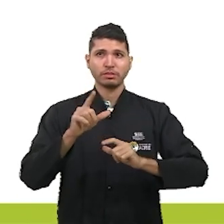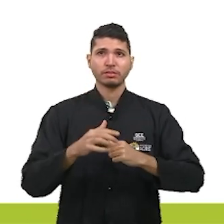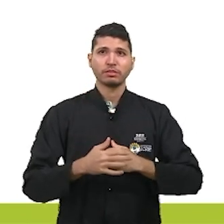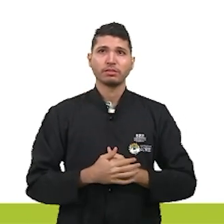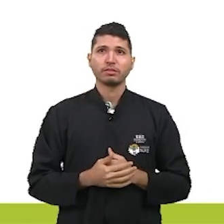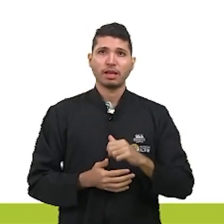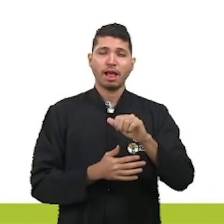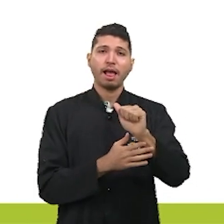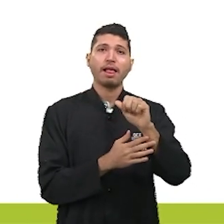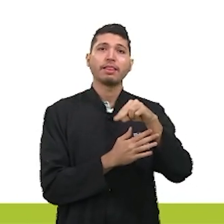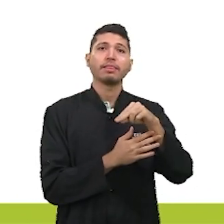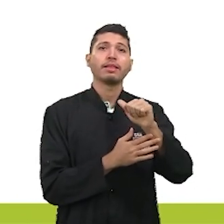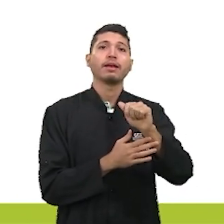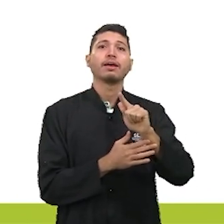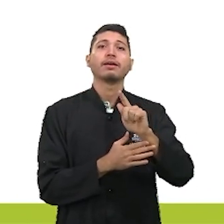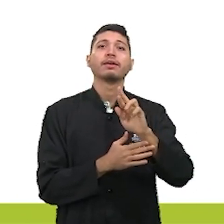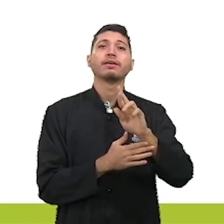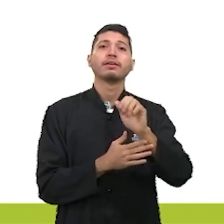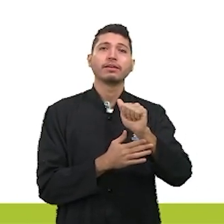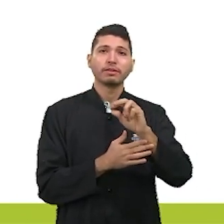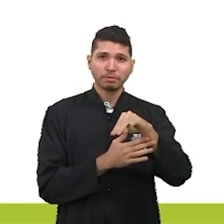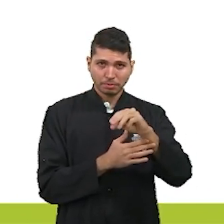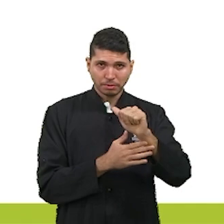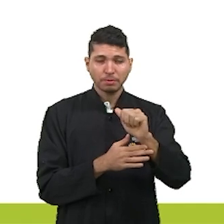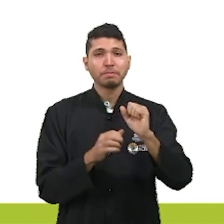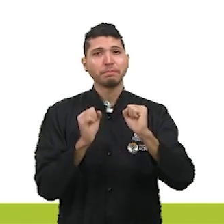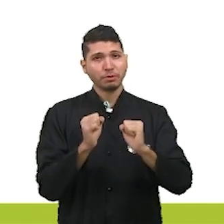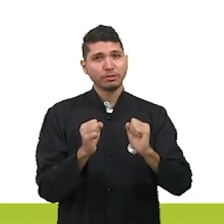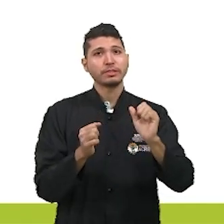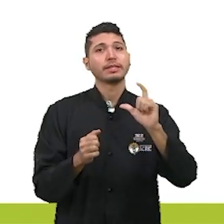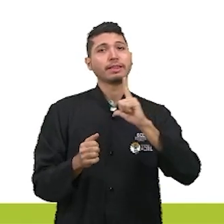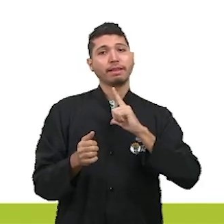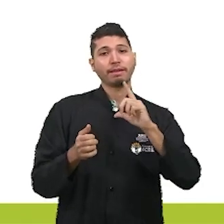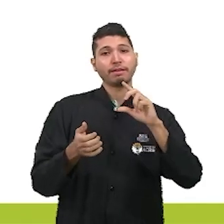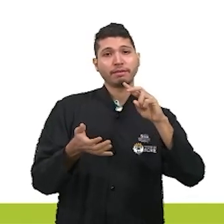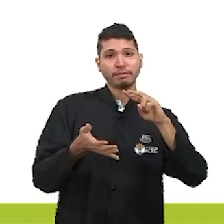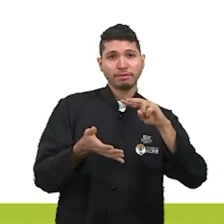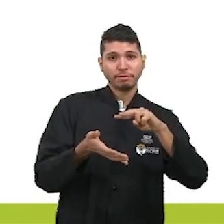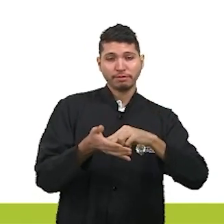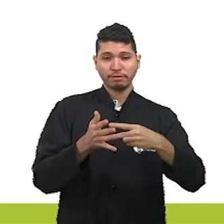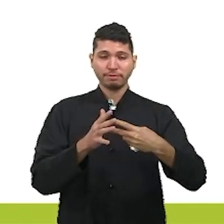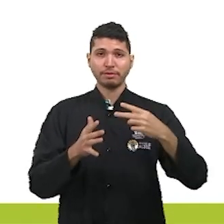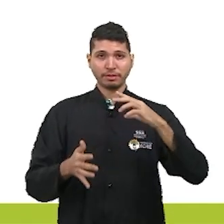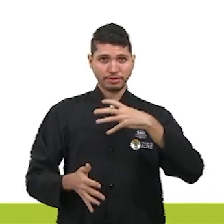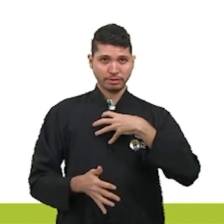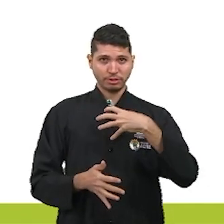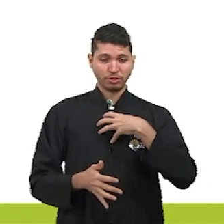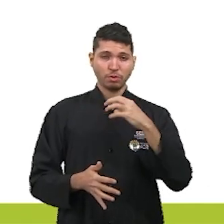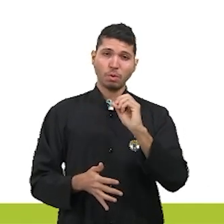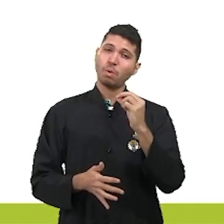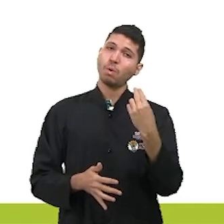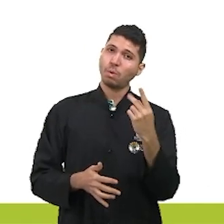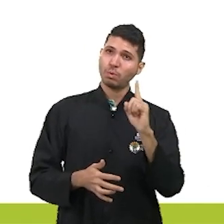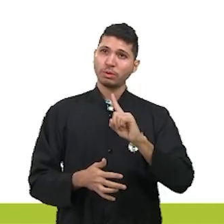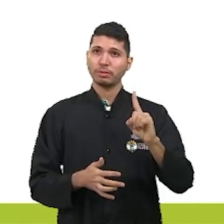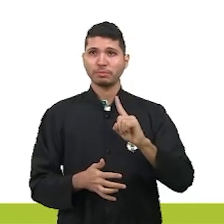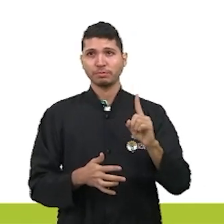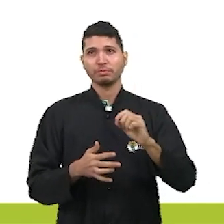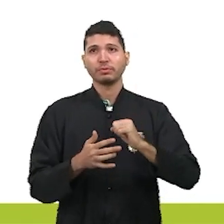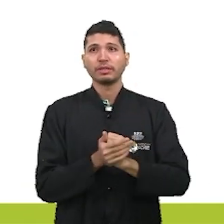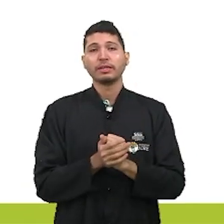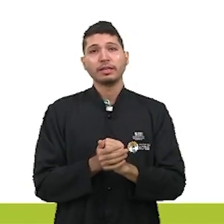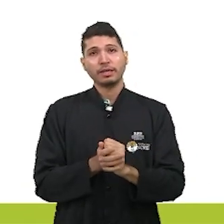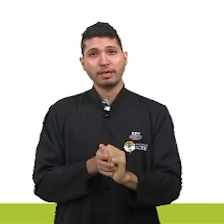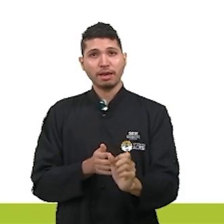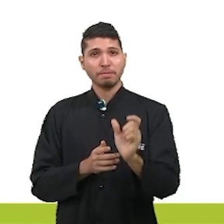Anagrama é uma palavra que pode ter ou não sentido. A palavra matriz é um próprio anagrama da palavra matriz. E é óbvio que ela tem um